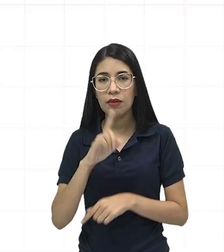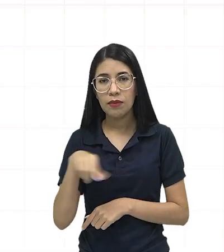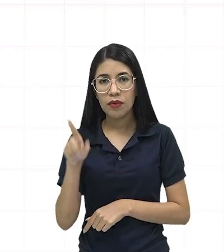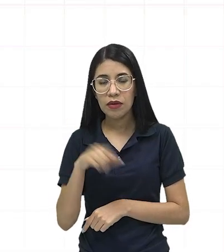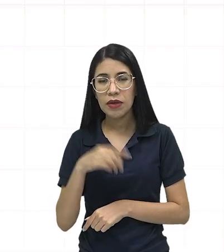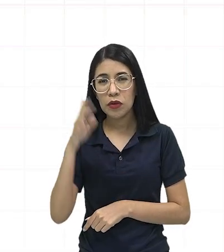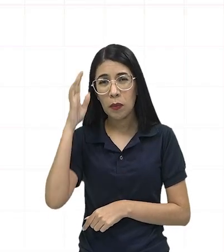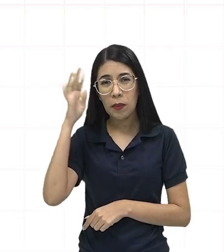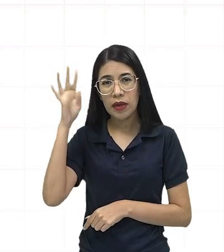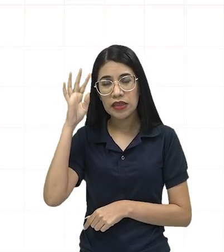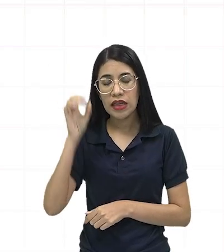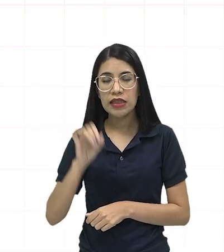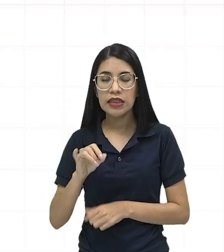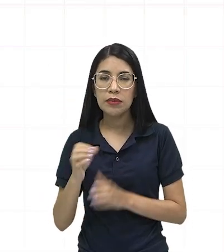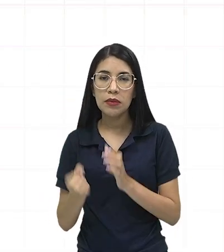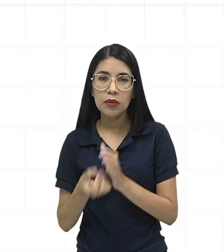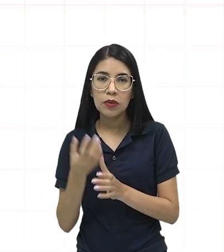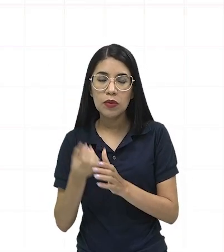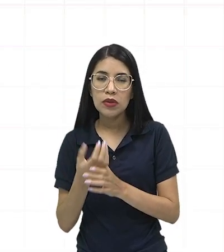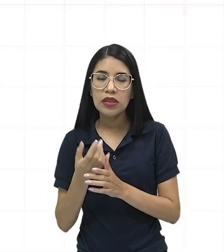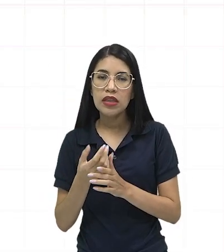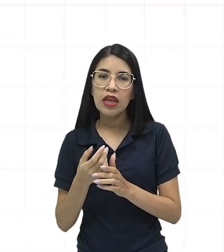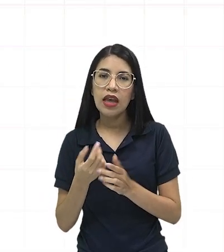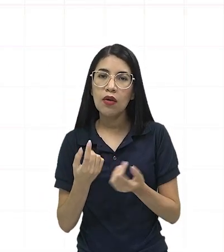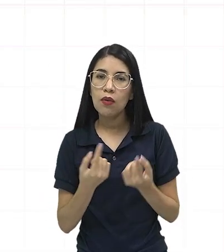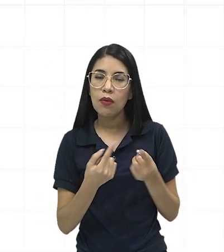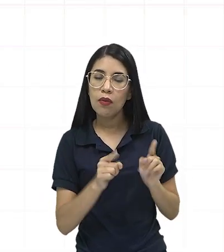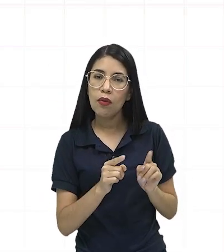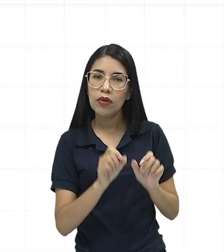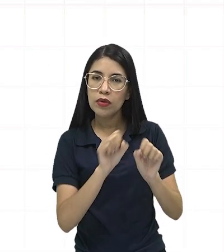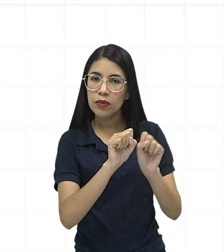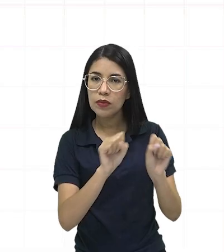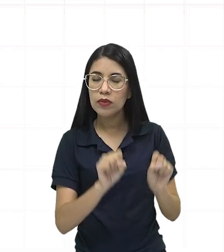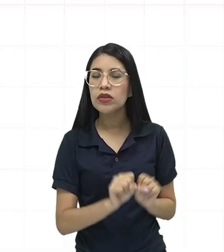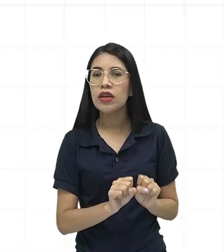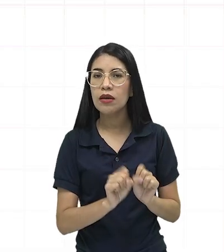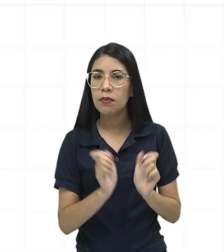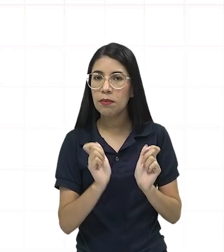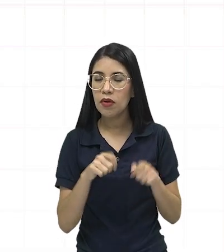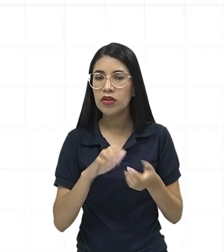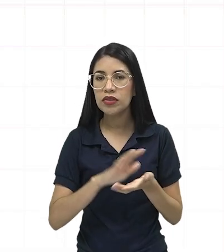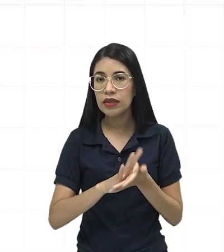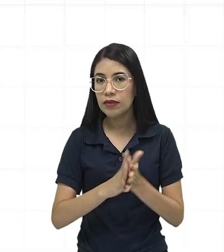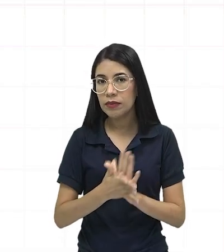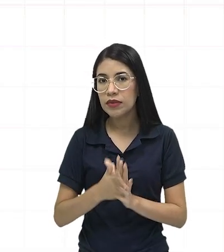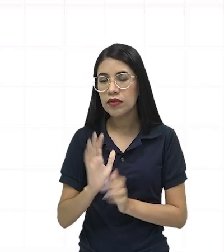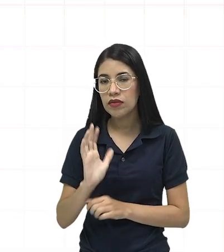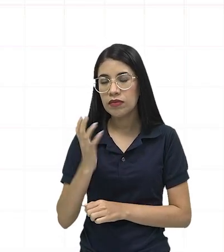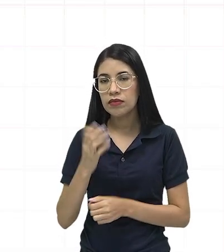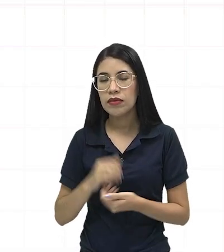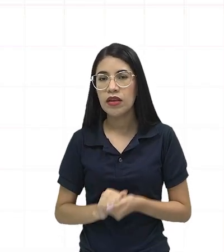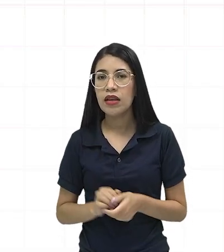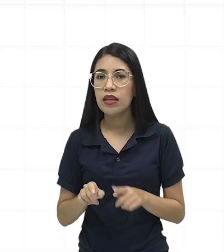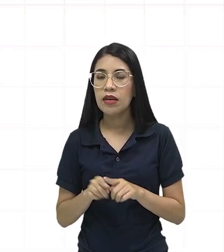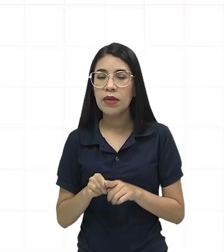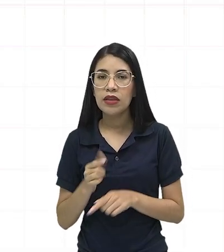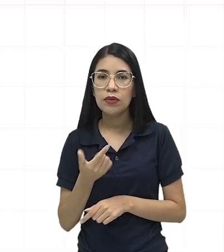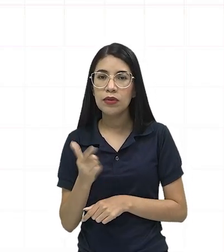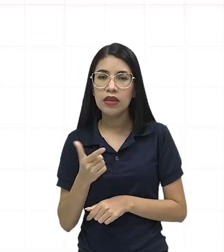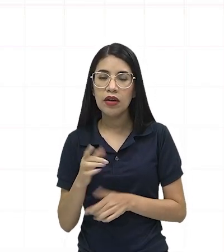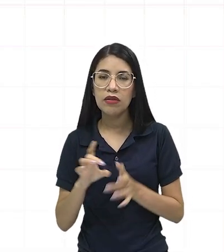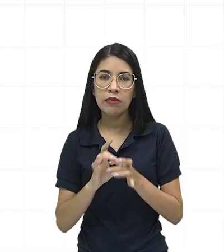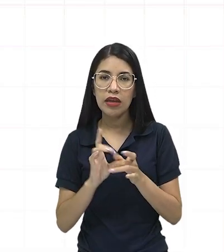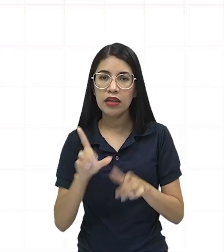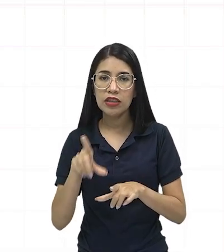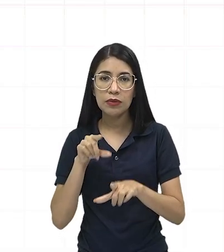pensar. Se você produzir alguma coisa que fale contra o sistema, você pode ser severamente punido. E eu não tenho liberdade de escolha, não